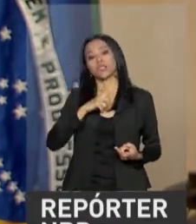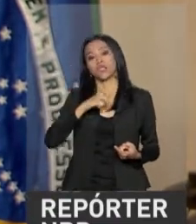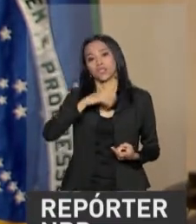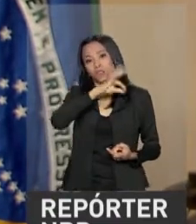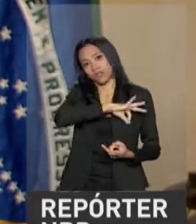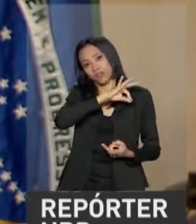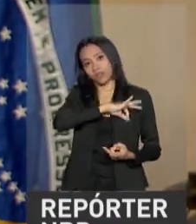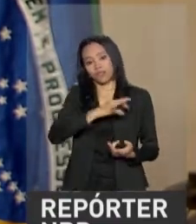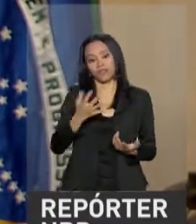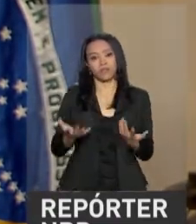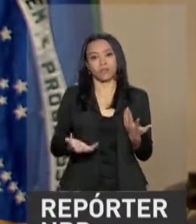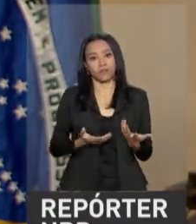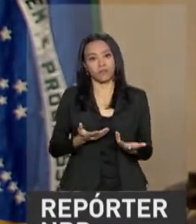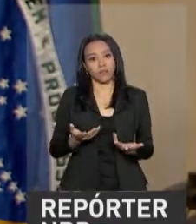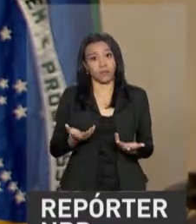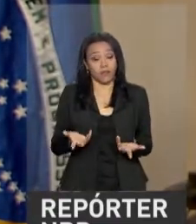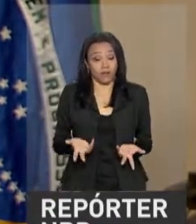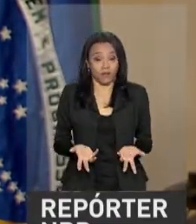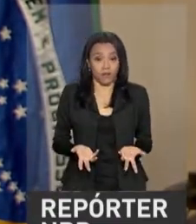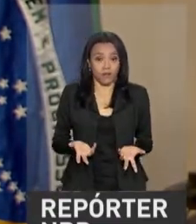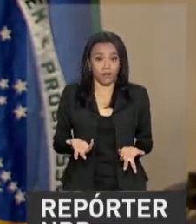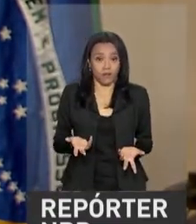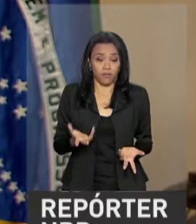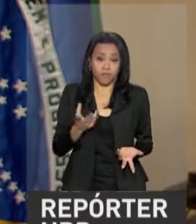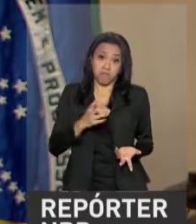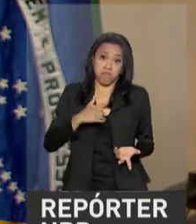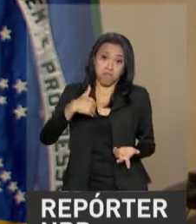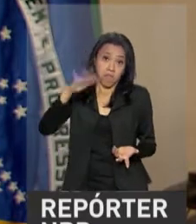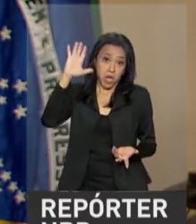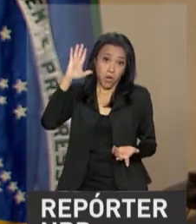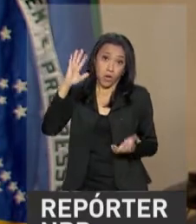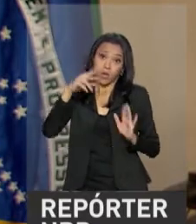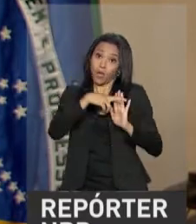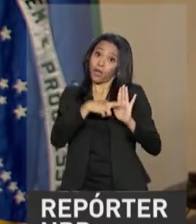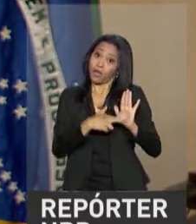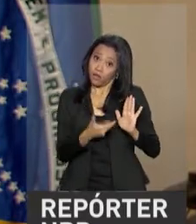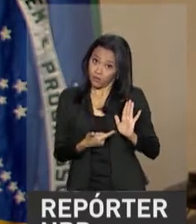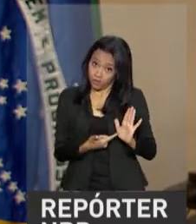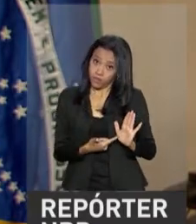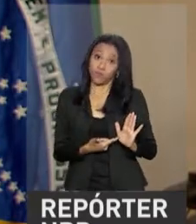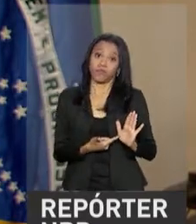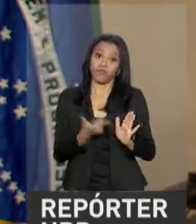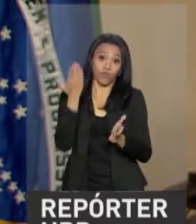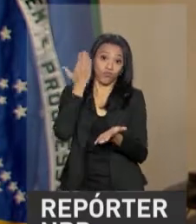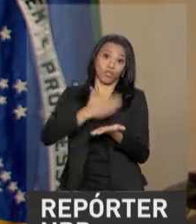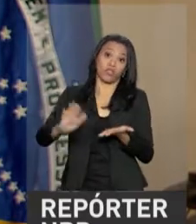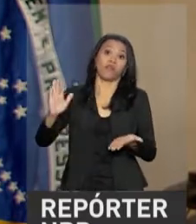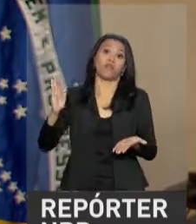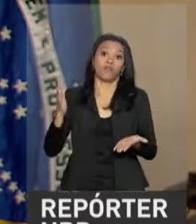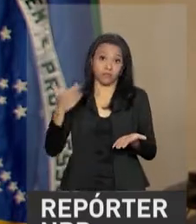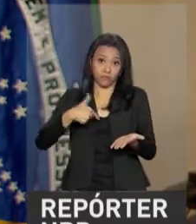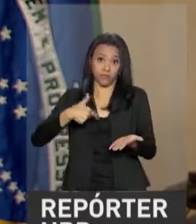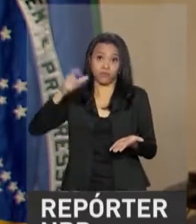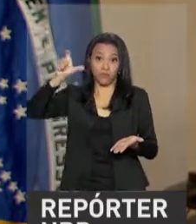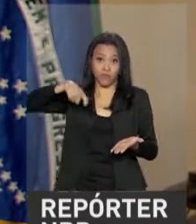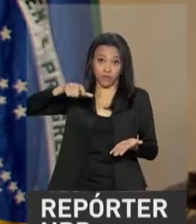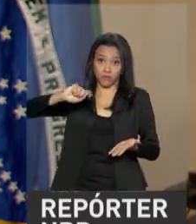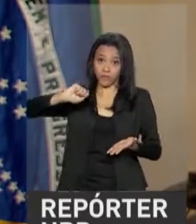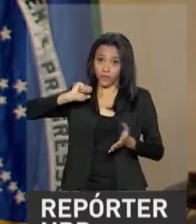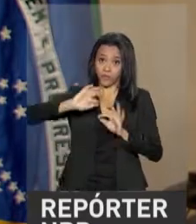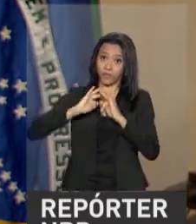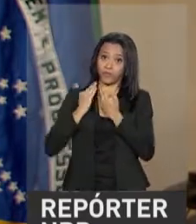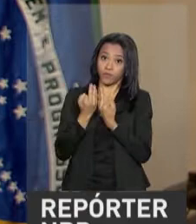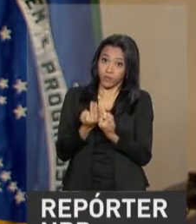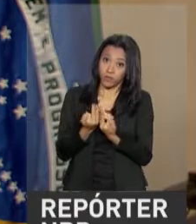obtida ou seja maior do que o critério de elegibilidade foram retiradas do bolsa família dando